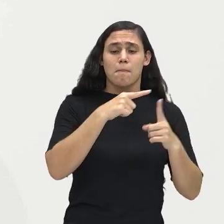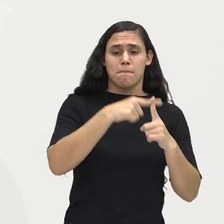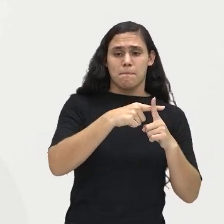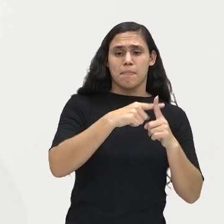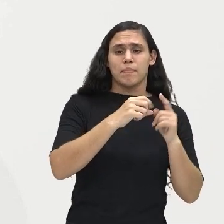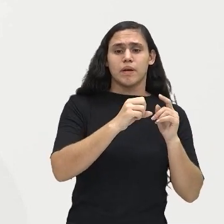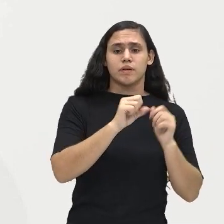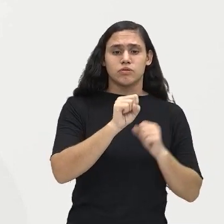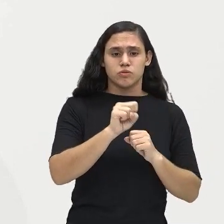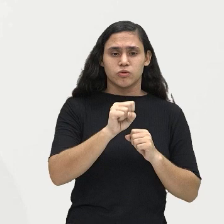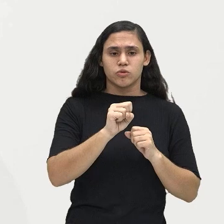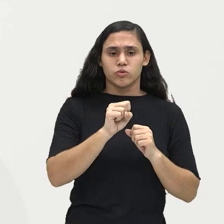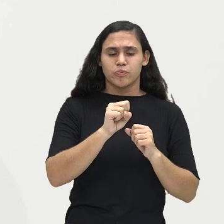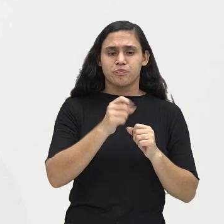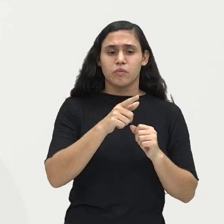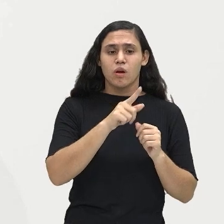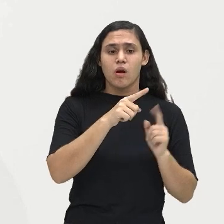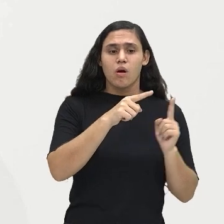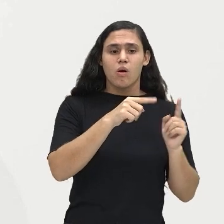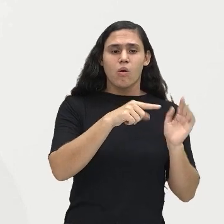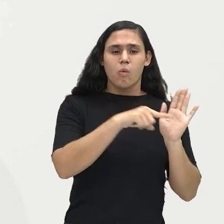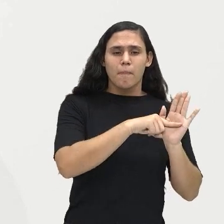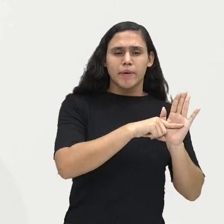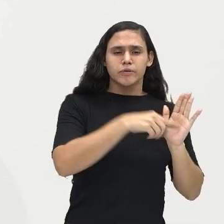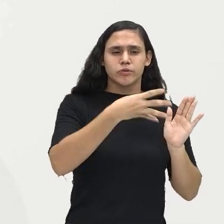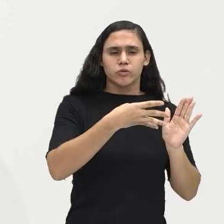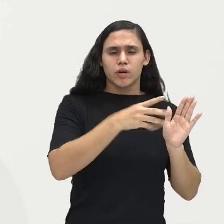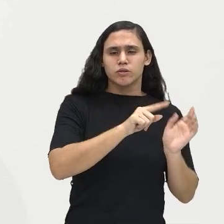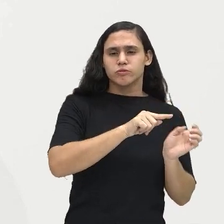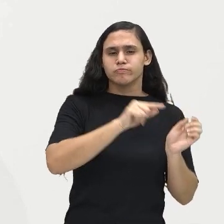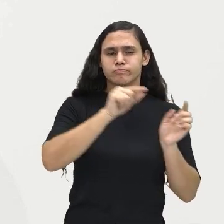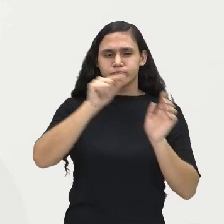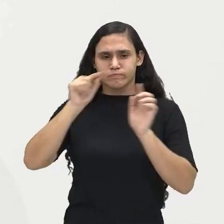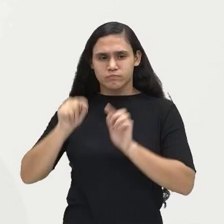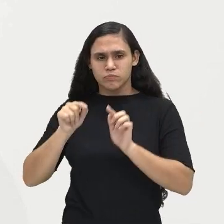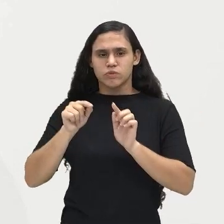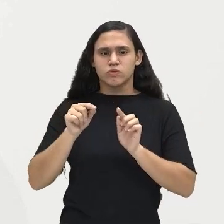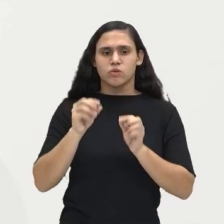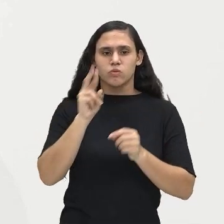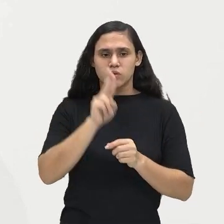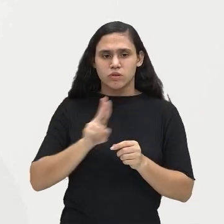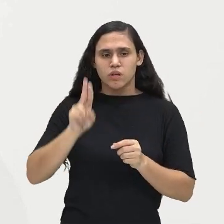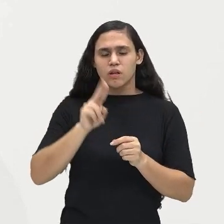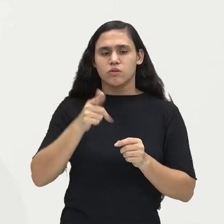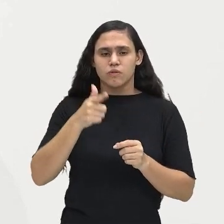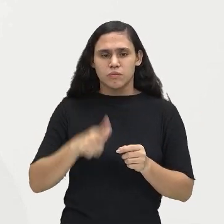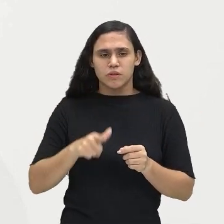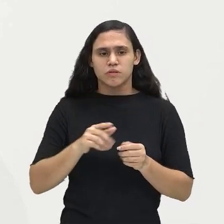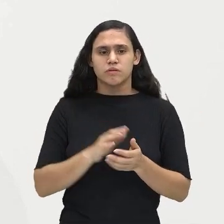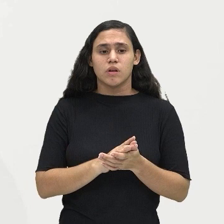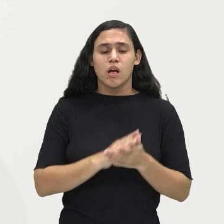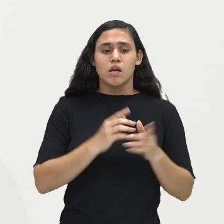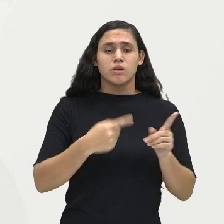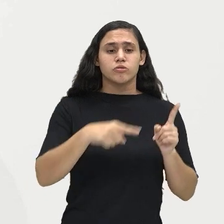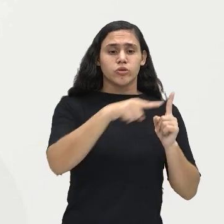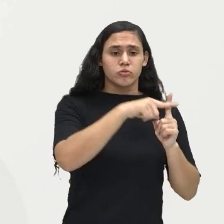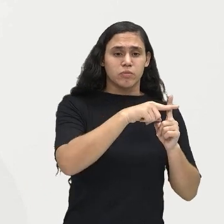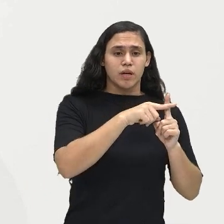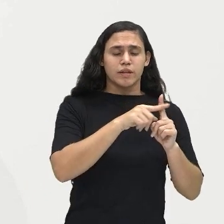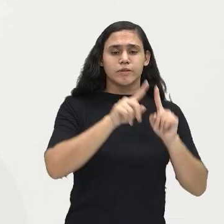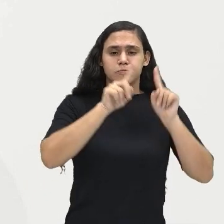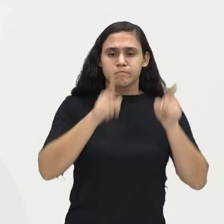ó. Repetir aqui, ó, menos 4. Operação com sinal. Tem um sinal de mais e um sinal de mais dentro do parênteses. Você já